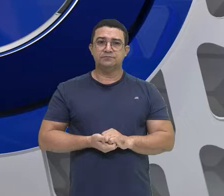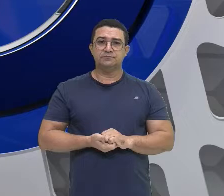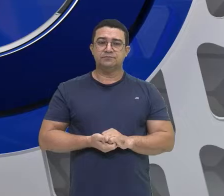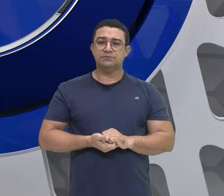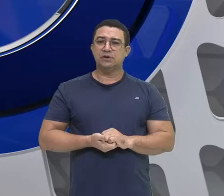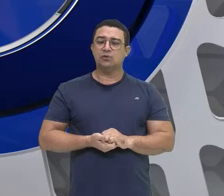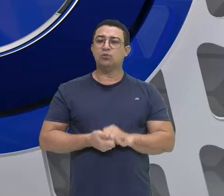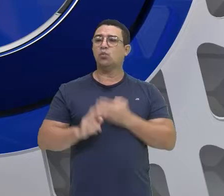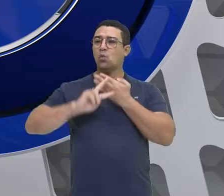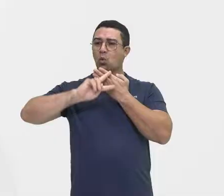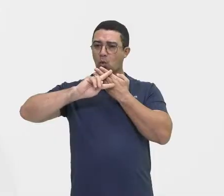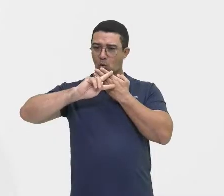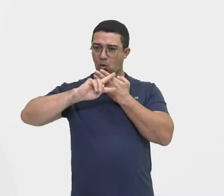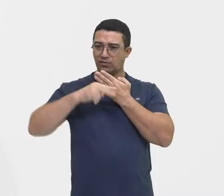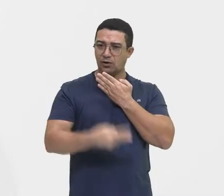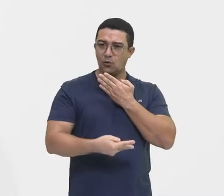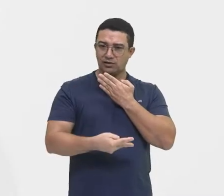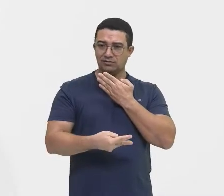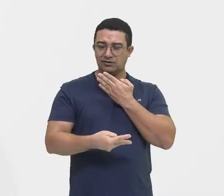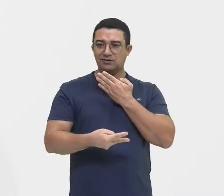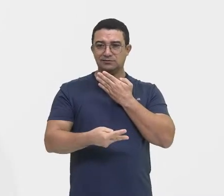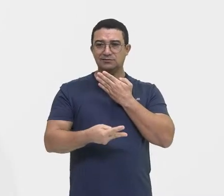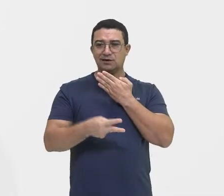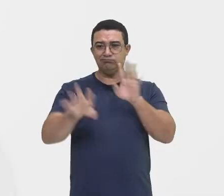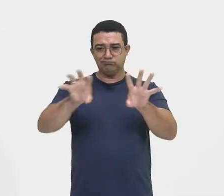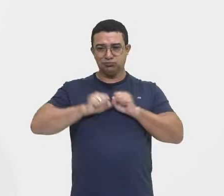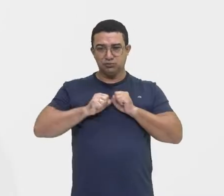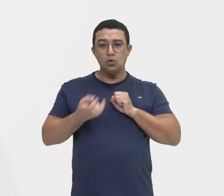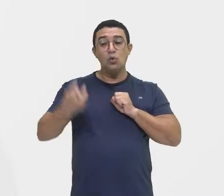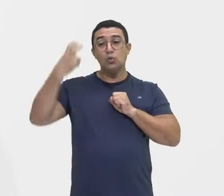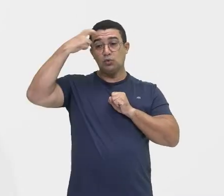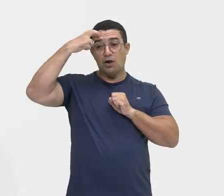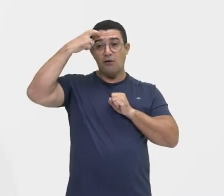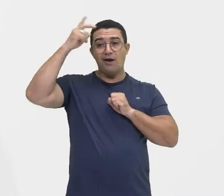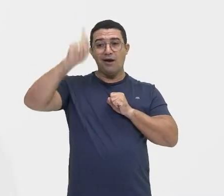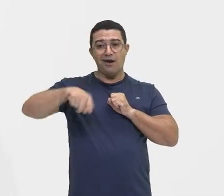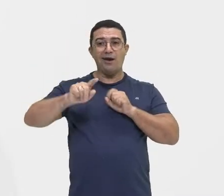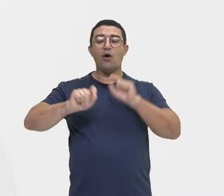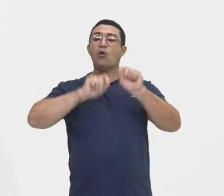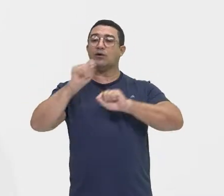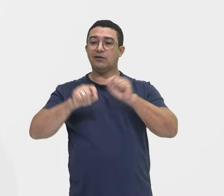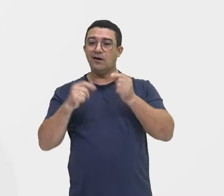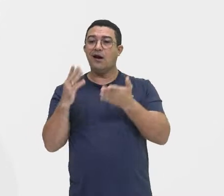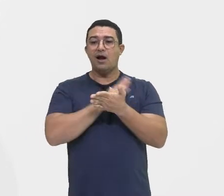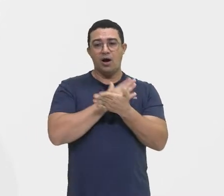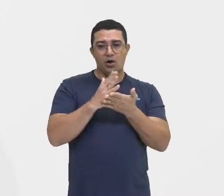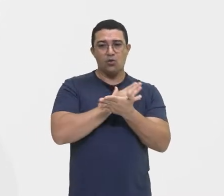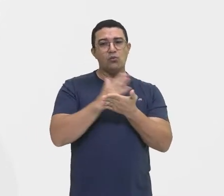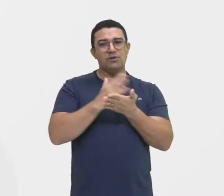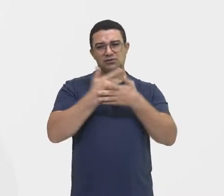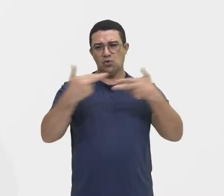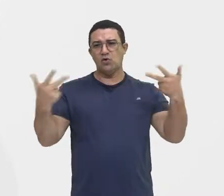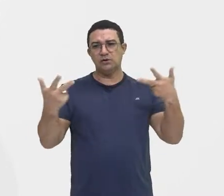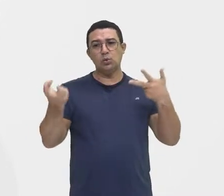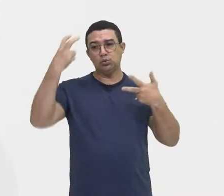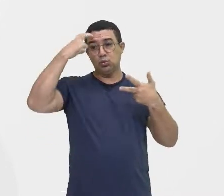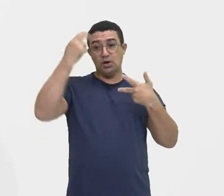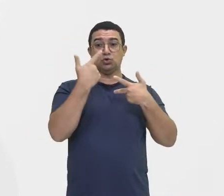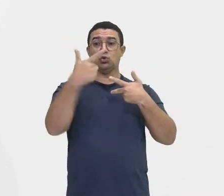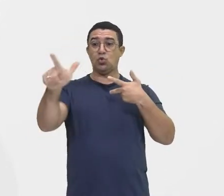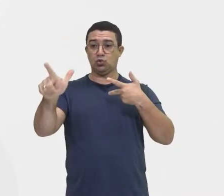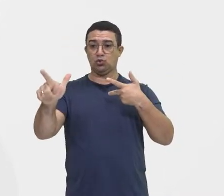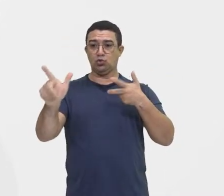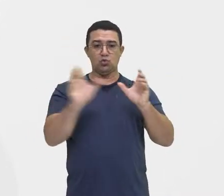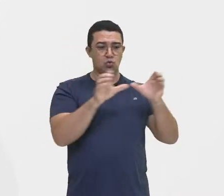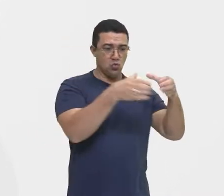mais marcantes da apropriação cultural é a descaracterização de algum elemento de determinada cultura. Quando se